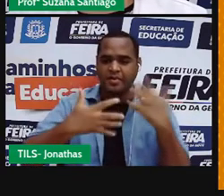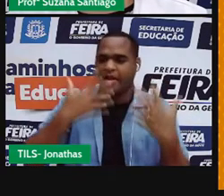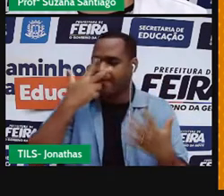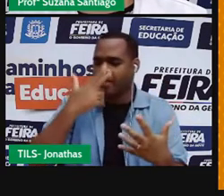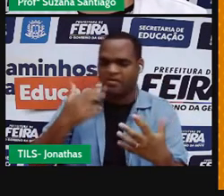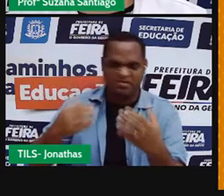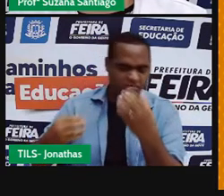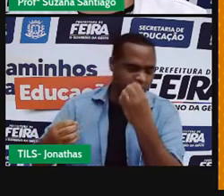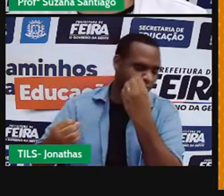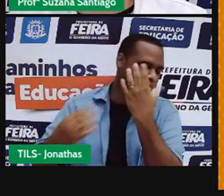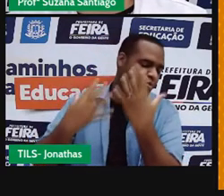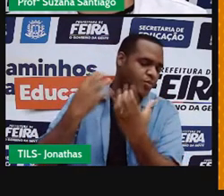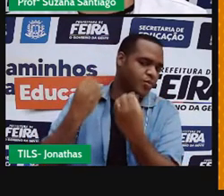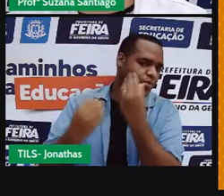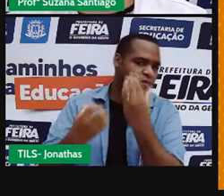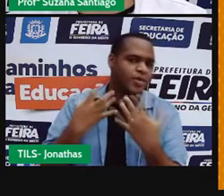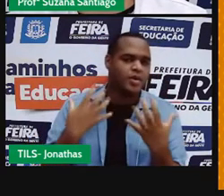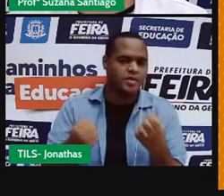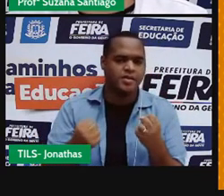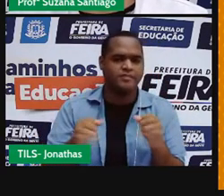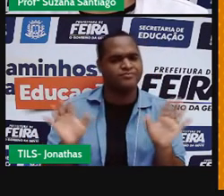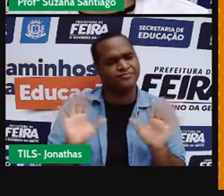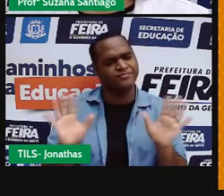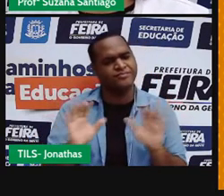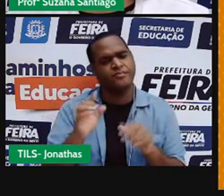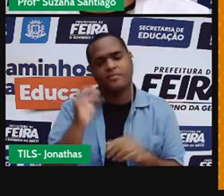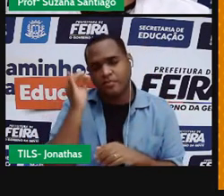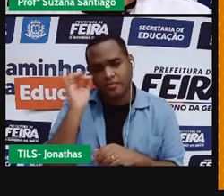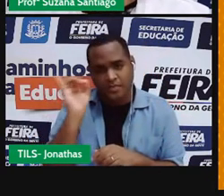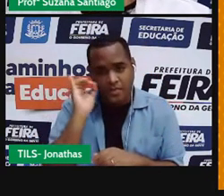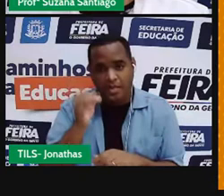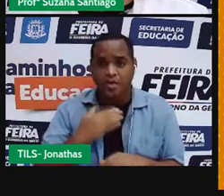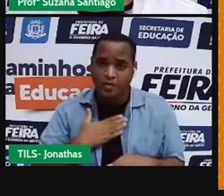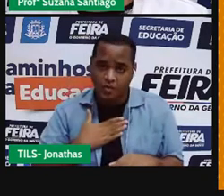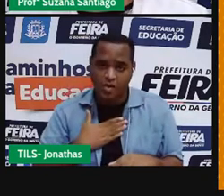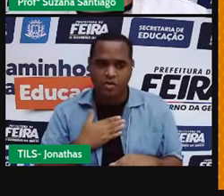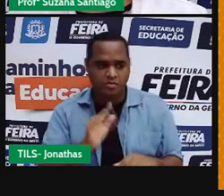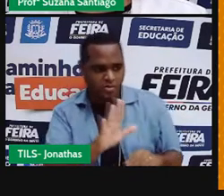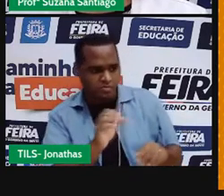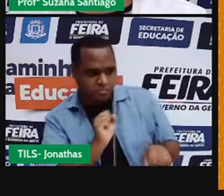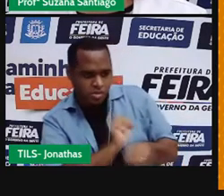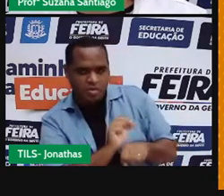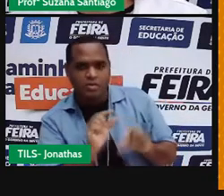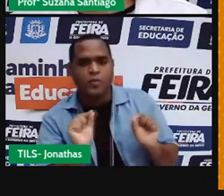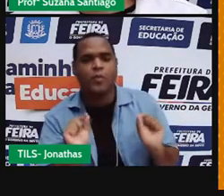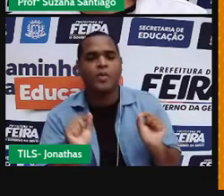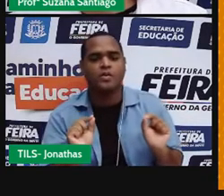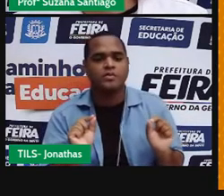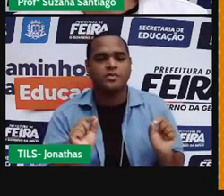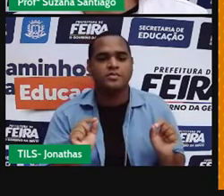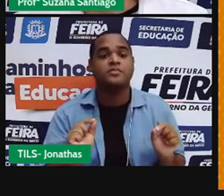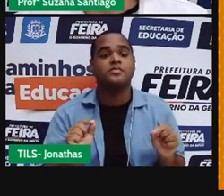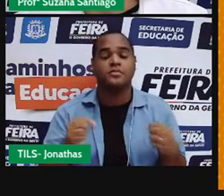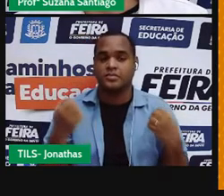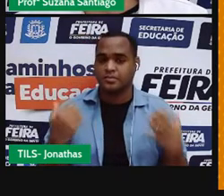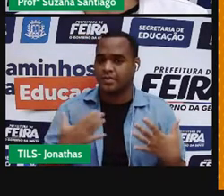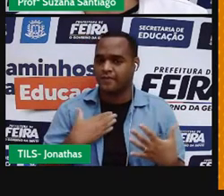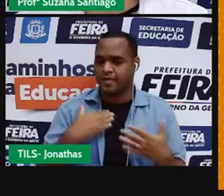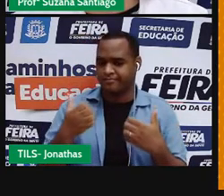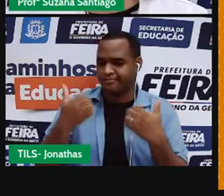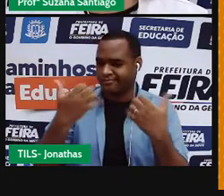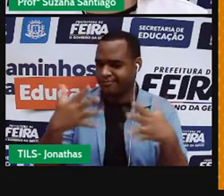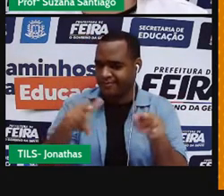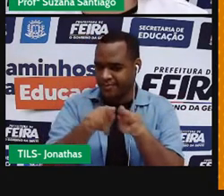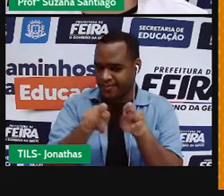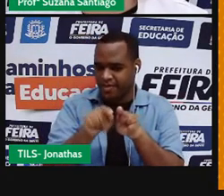que a gente recebe. Então, é muito importante. Eu também gosto muito dessa frase aí do epa, peraí, o quê? E espero que vocês aí do outro lado também